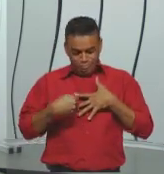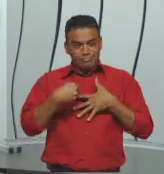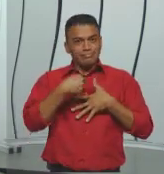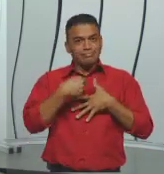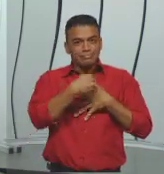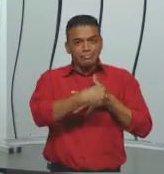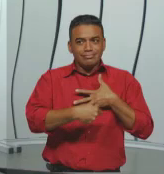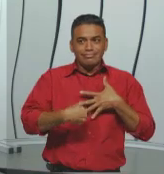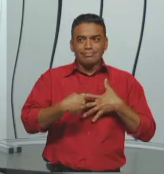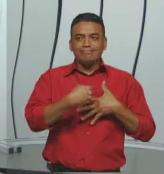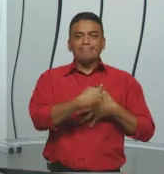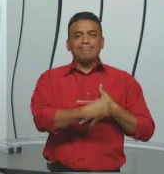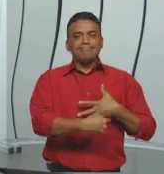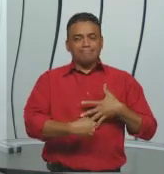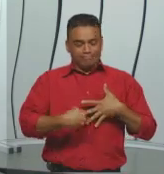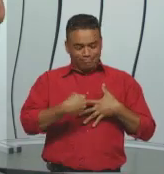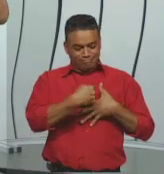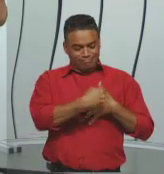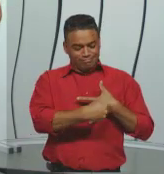segunda parte.